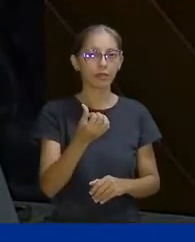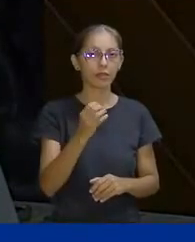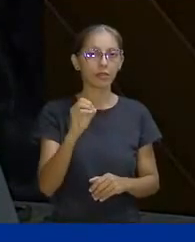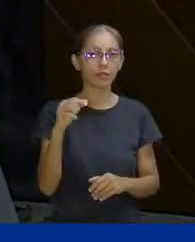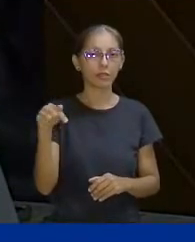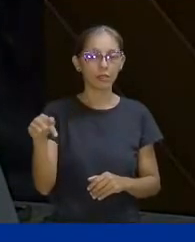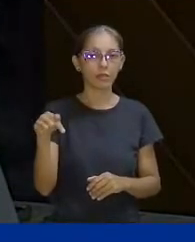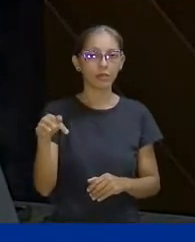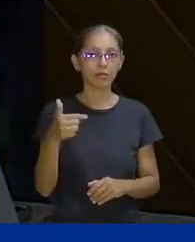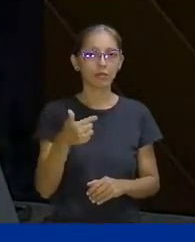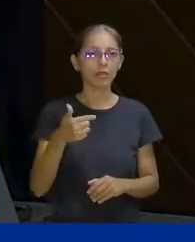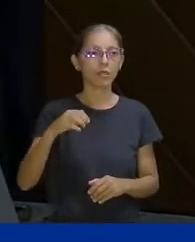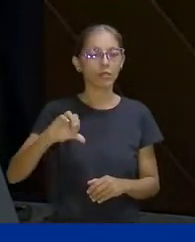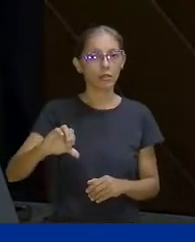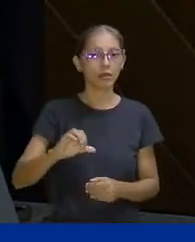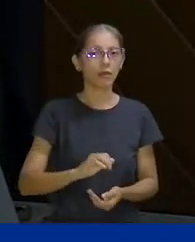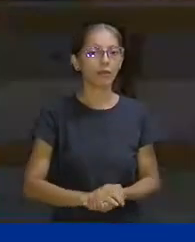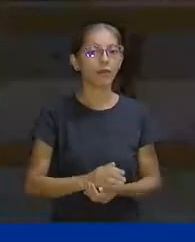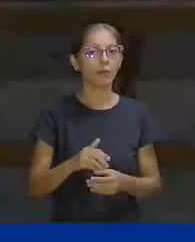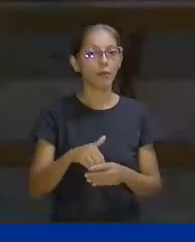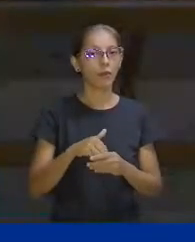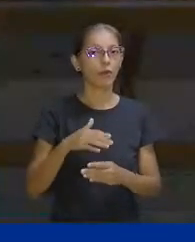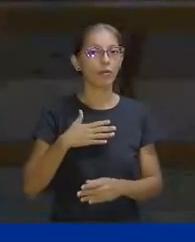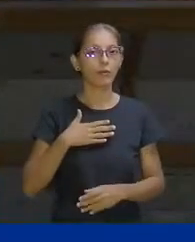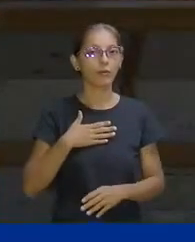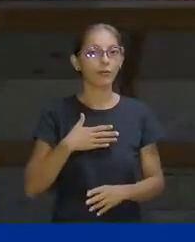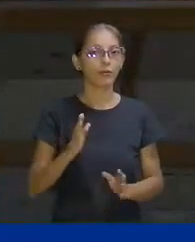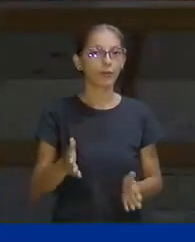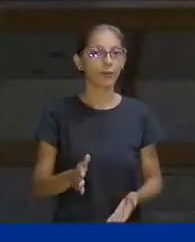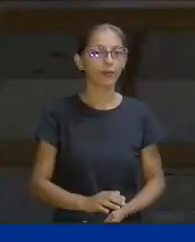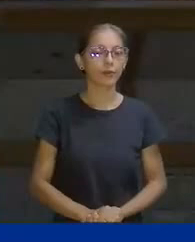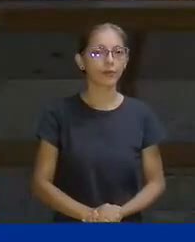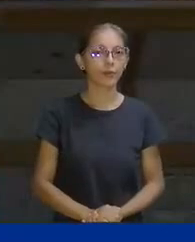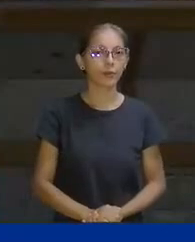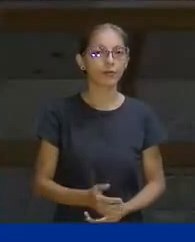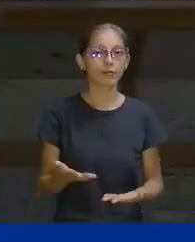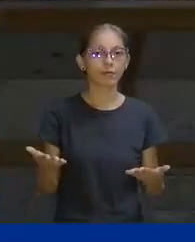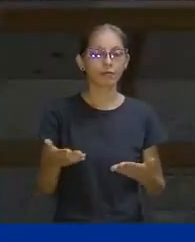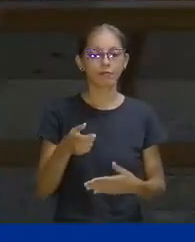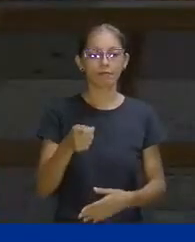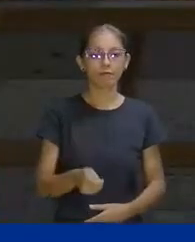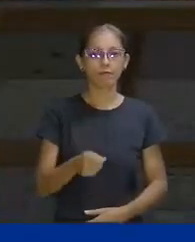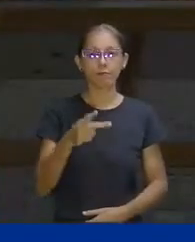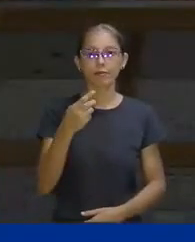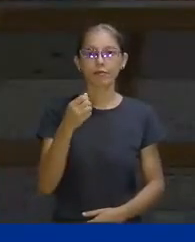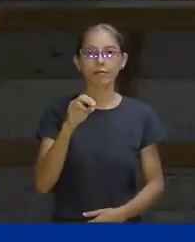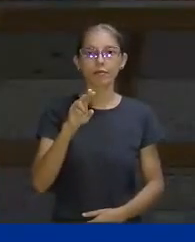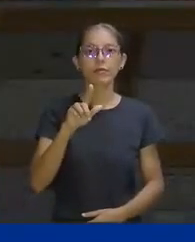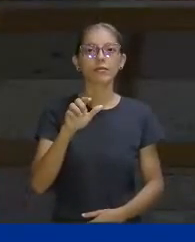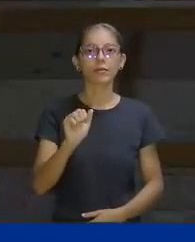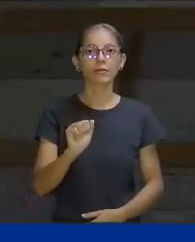23.607/2019 do TSE, e é como voto. Excelências. Como vota a juíza Paola Santos?